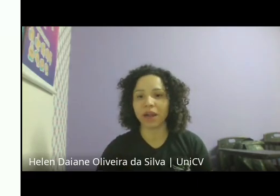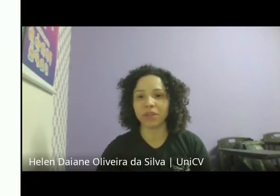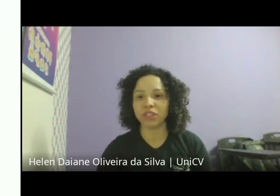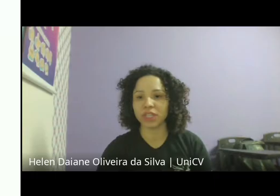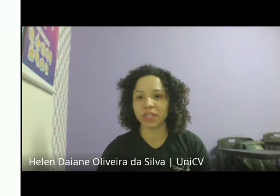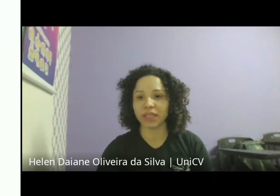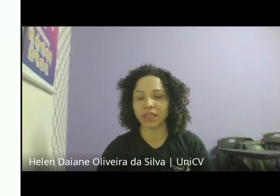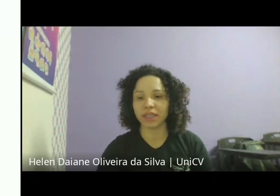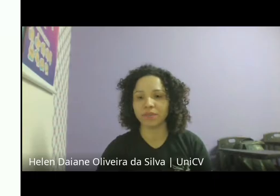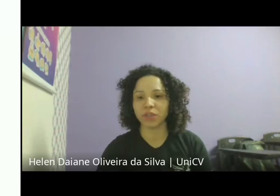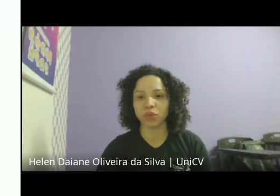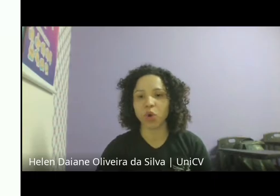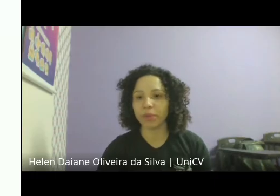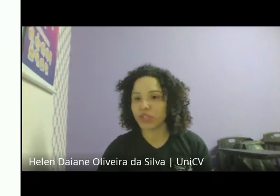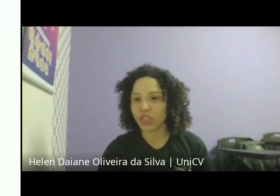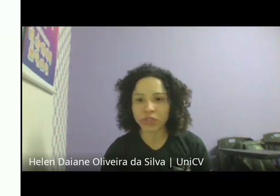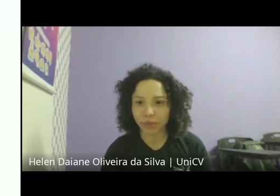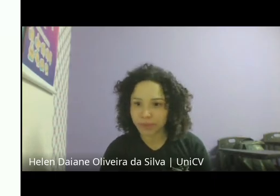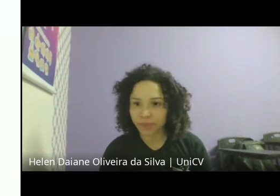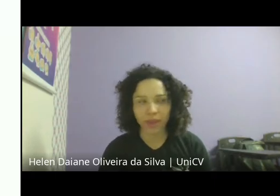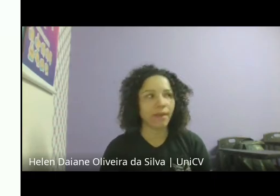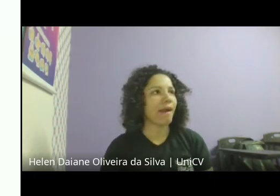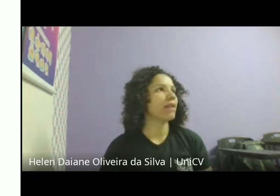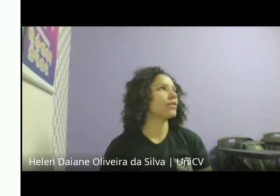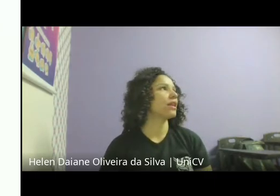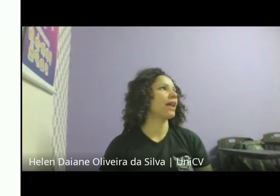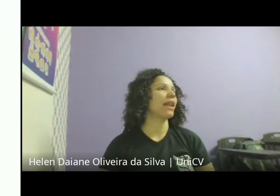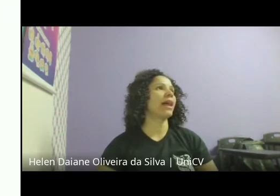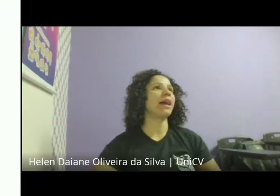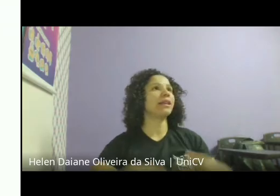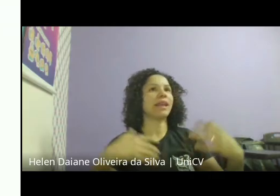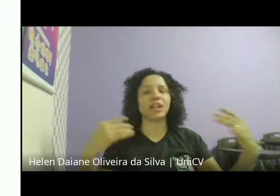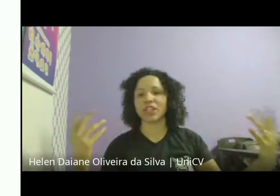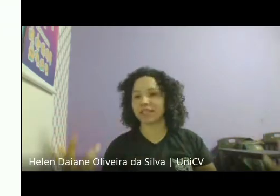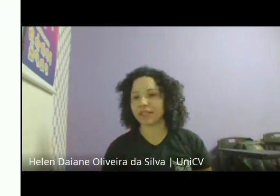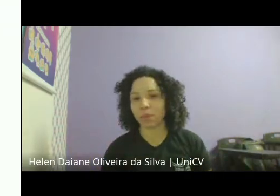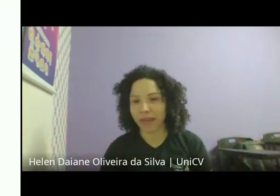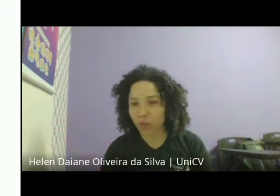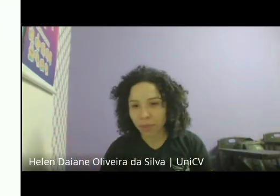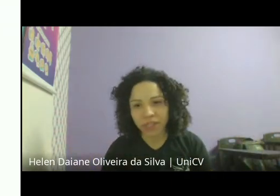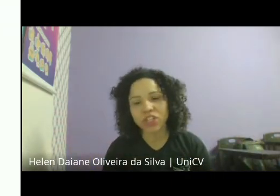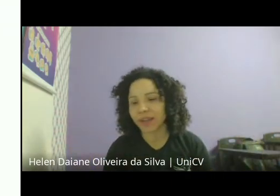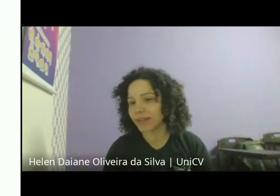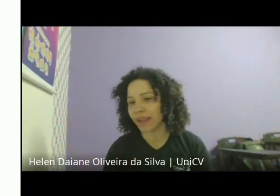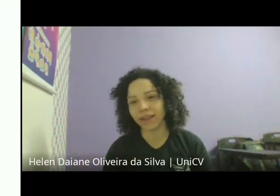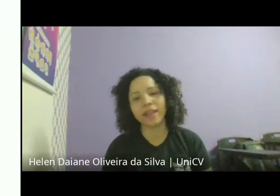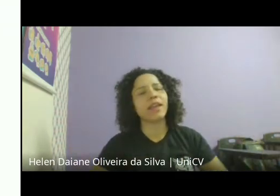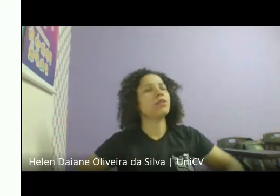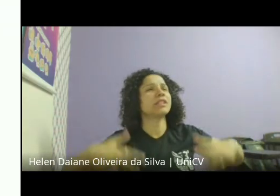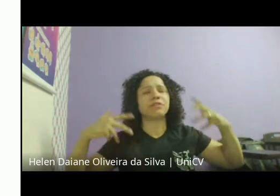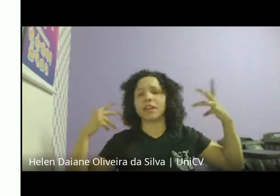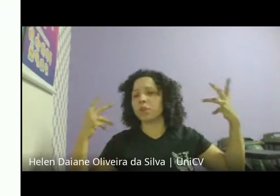dando uma aula do romantismo. Aí você tá lá naquela geração mais romântica que